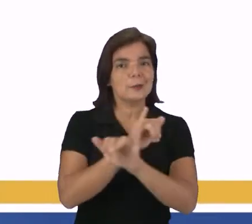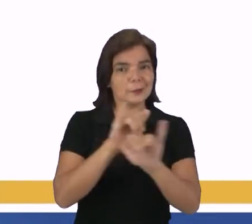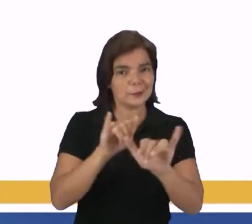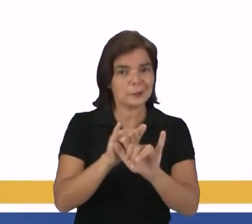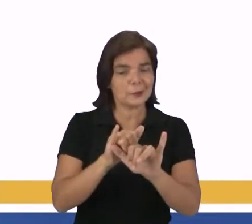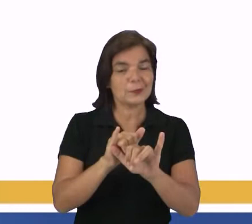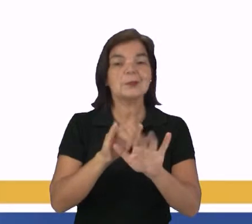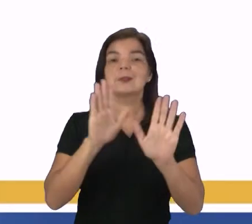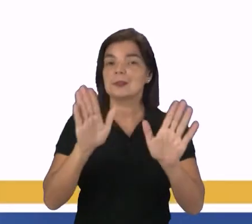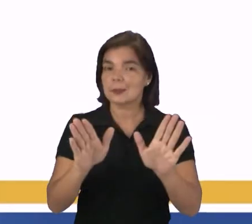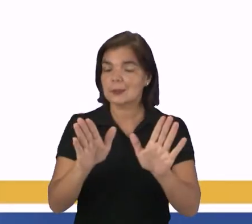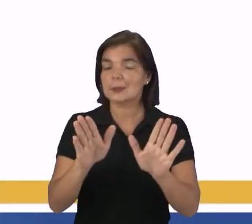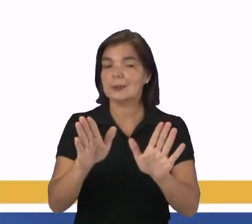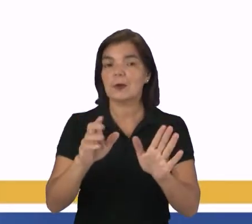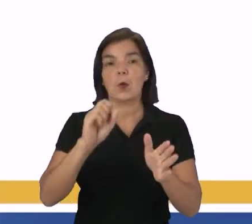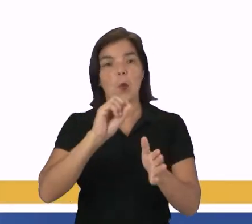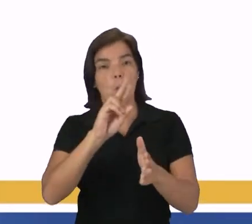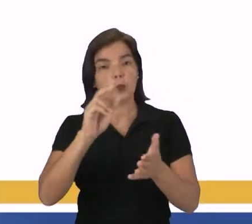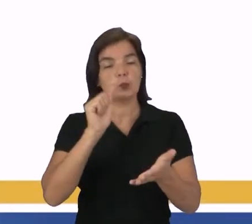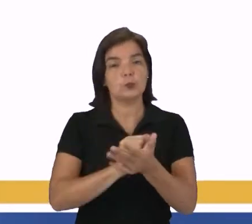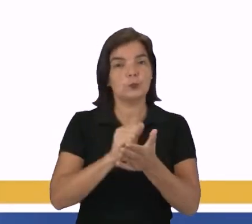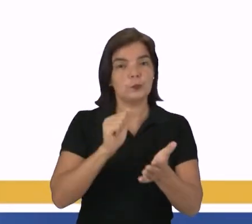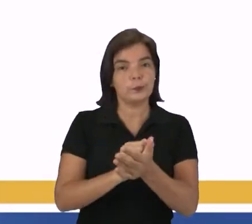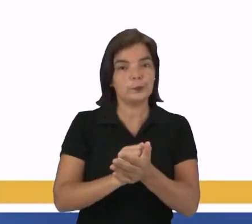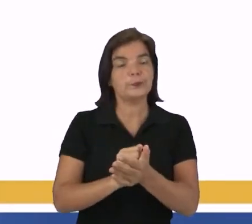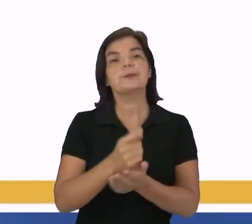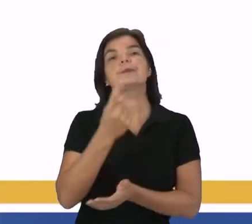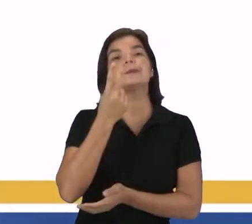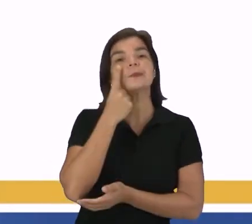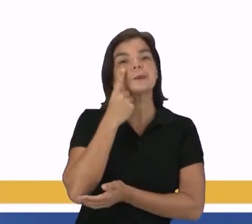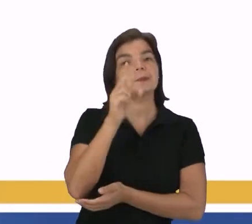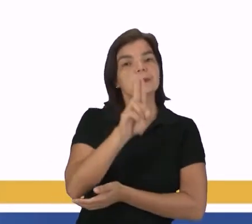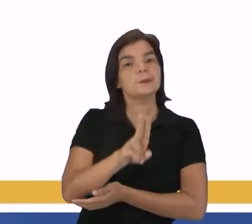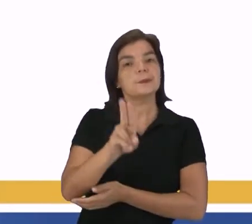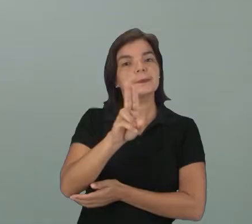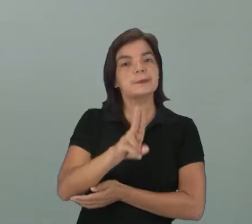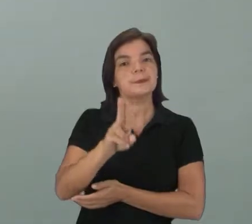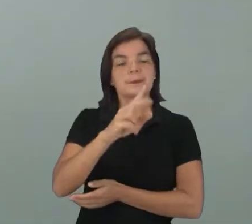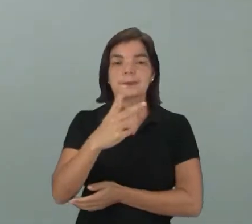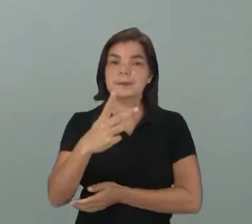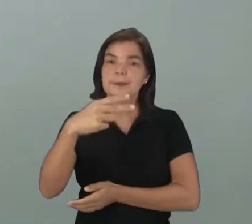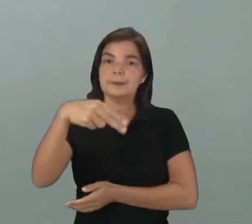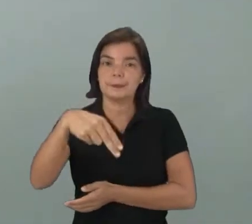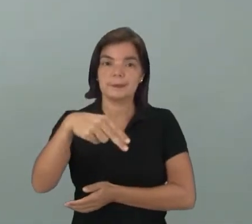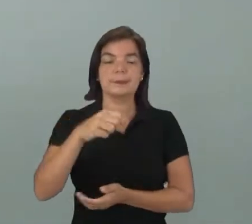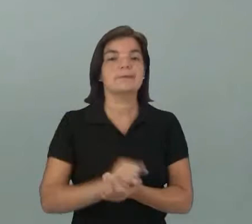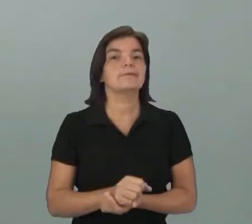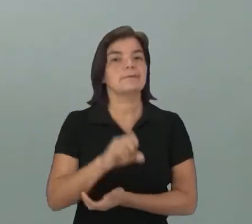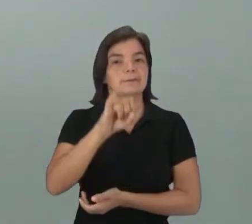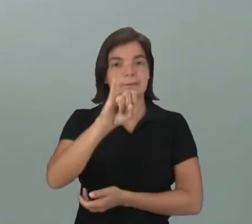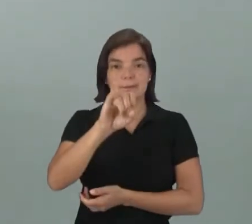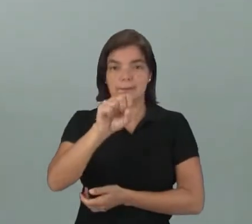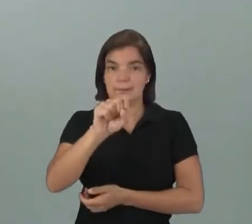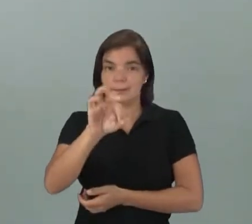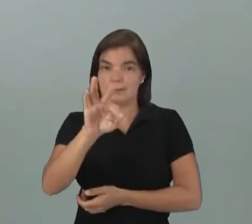caso será dito ou escrito. Observe o uso do pronome